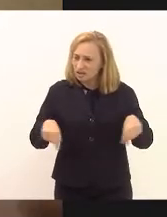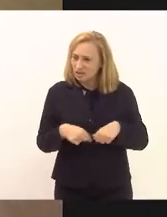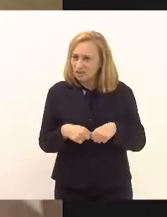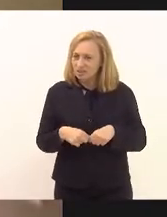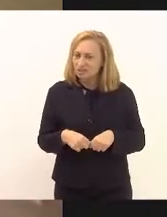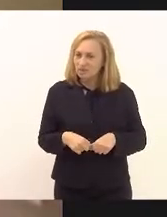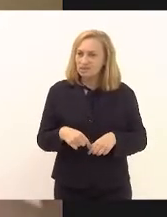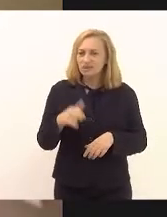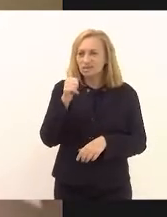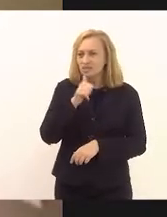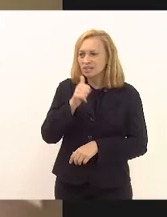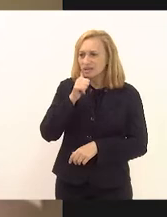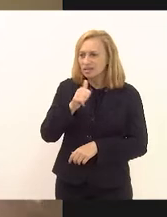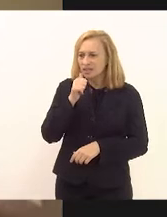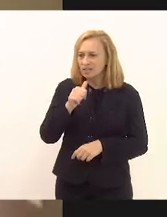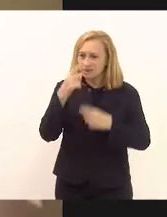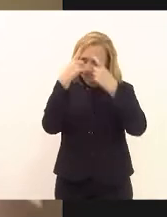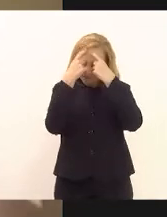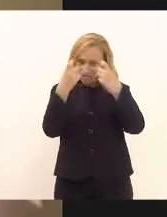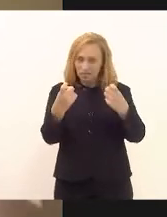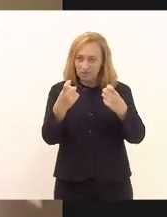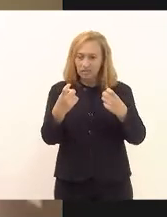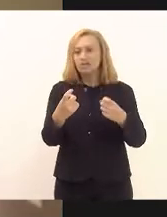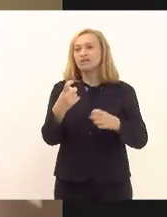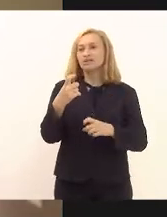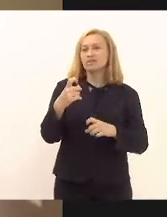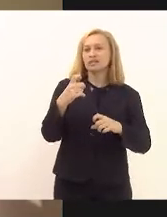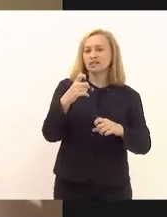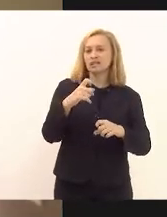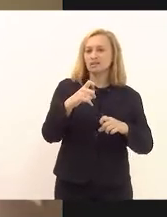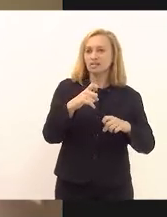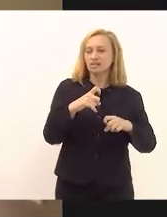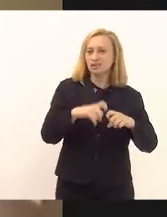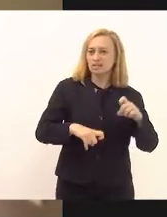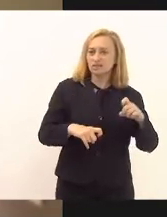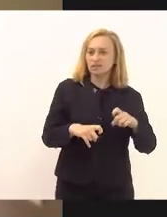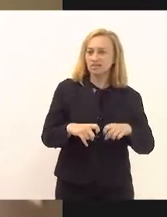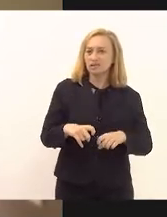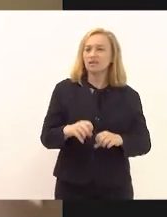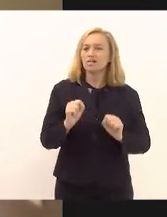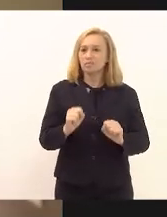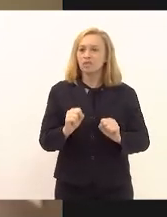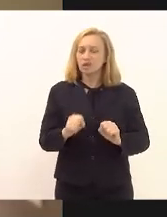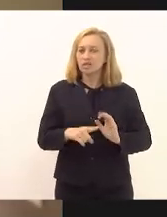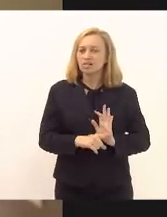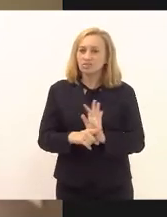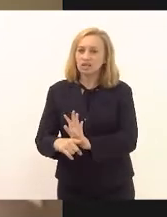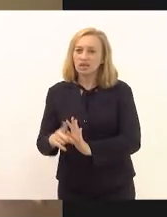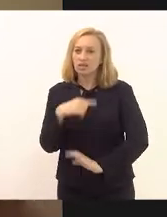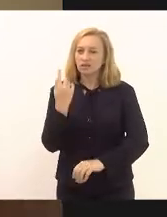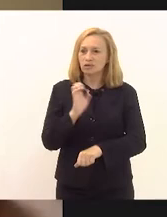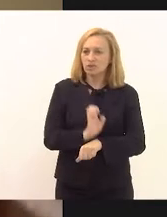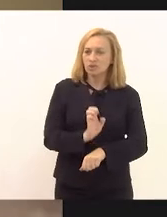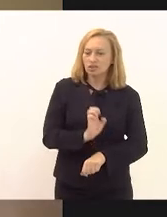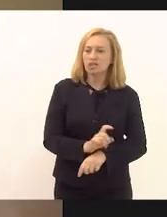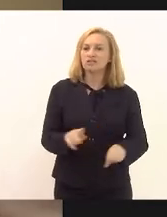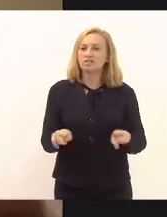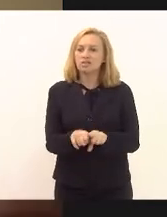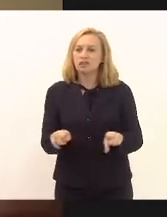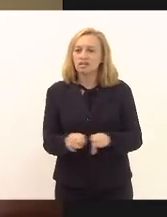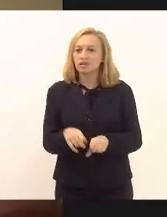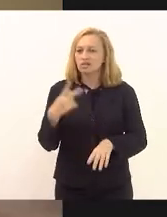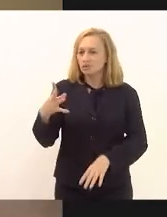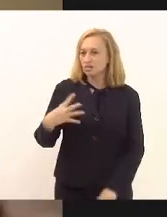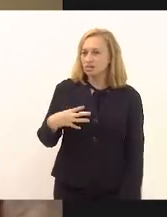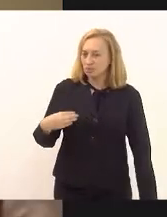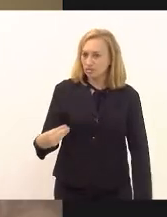para que as mulheres vítimas de violência e de abuso sexual possam ser atendidas no nosso estado, bem como também os seus